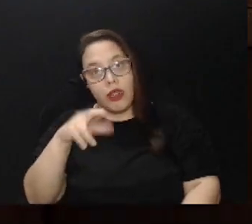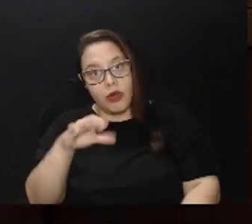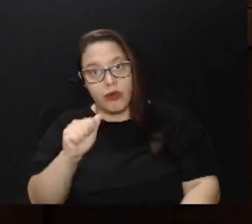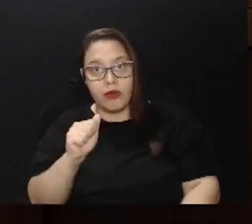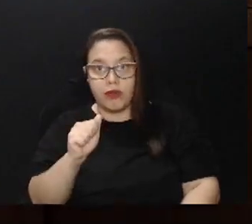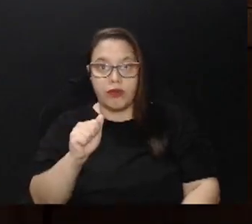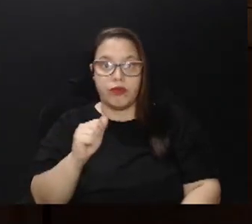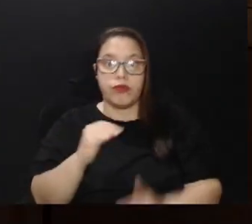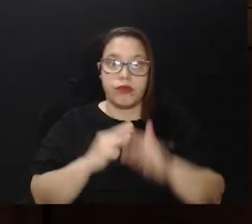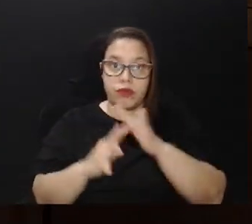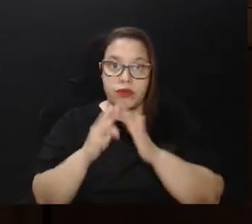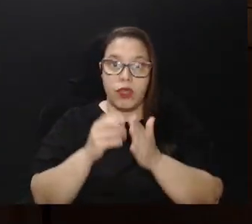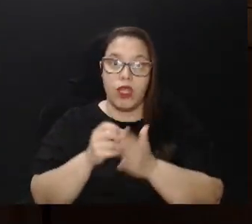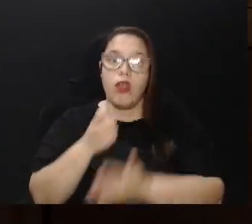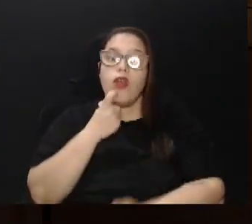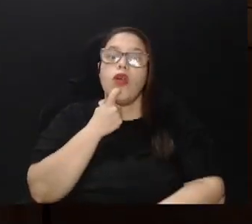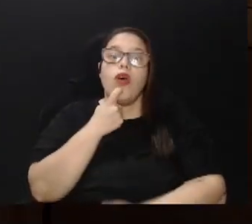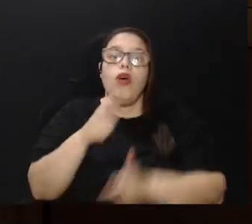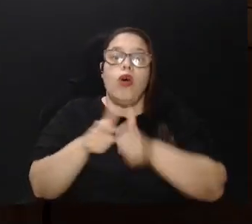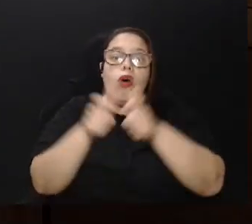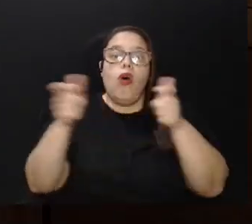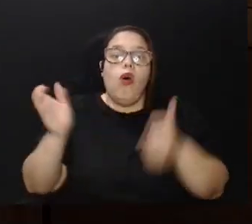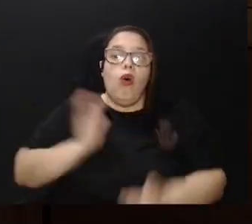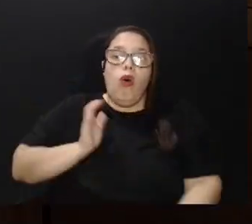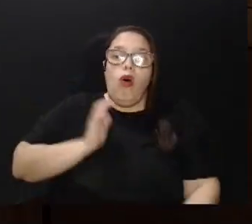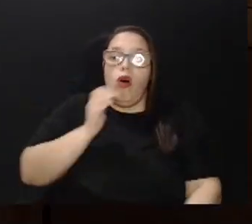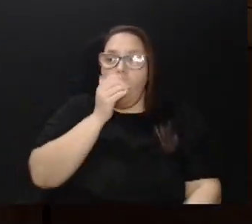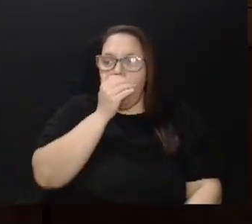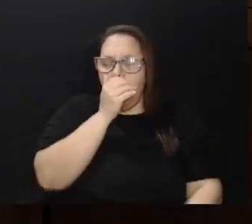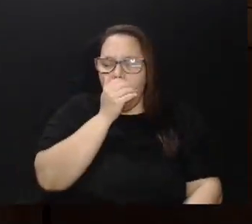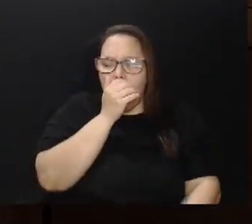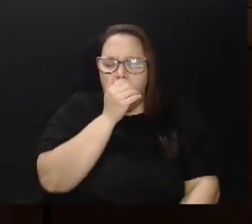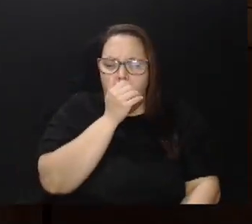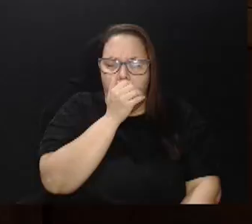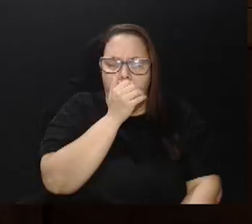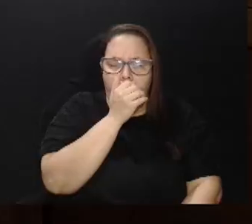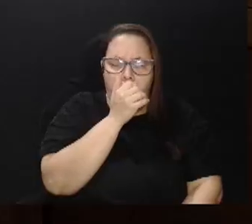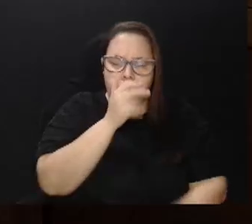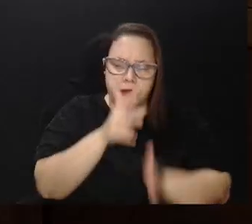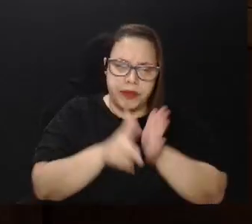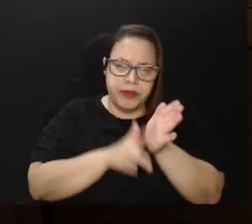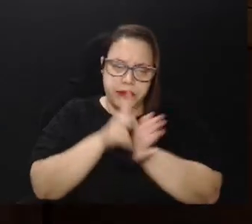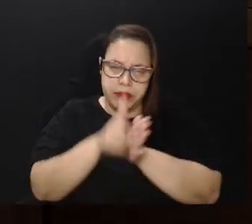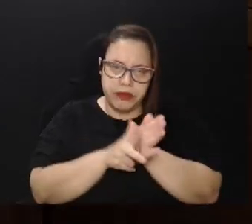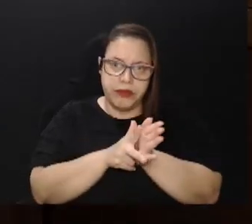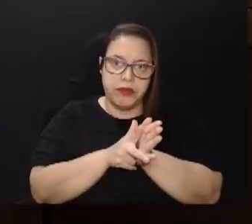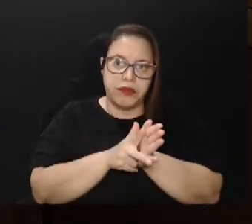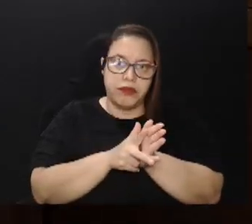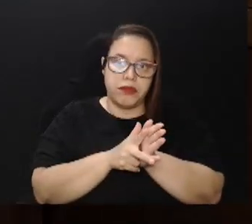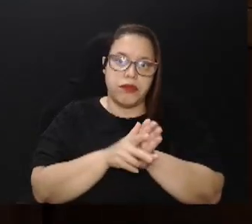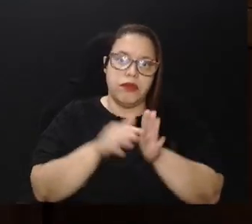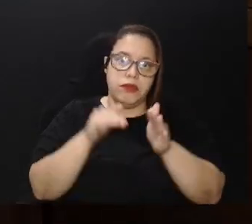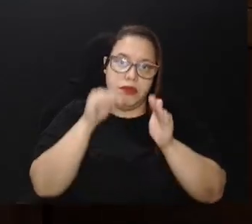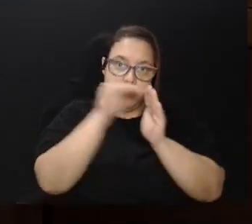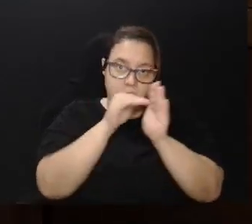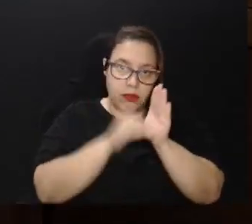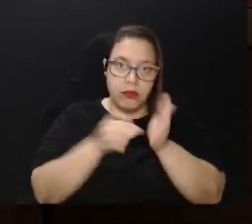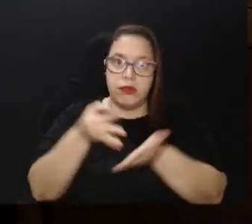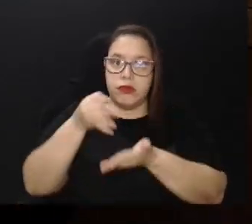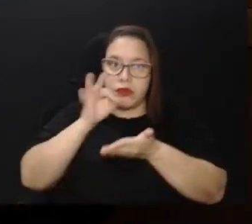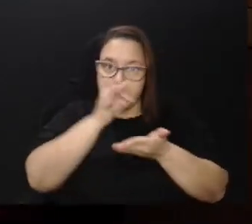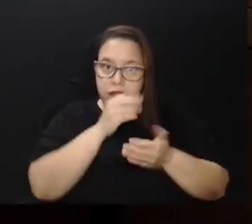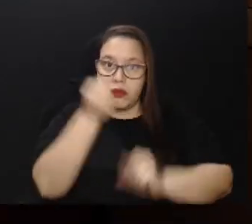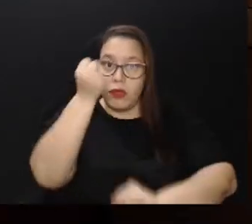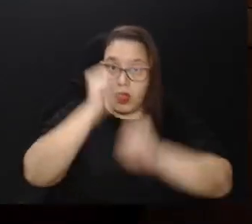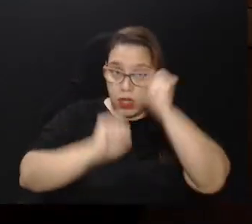uma cidade muito rica de ferrovias, de armazéns de café, de pequenas indústrias,